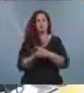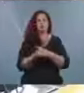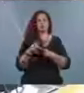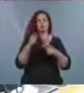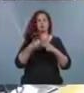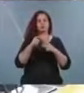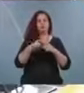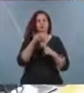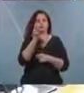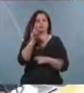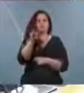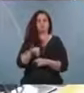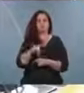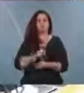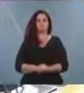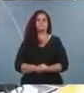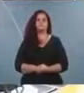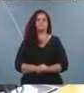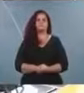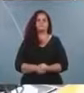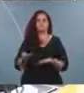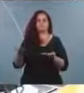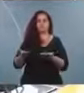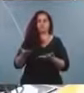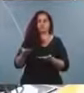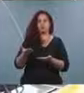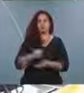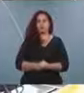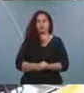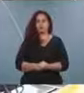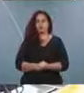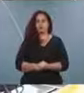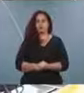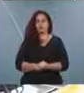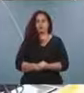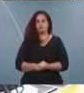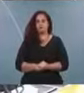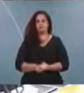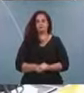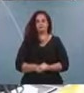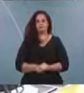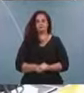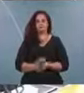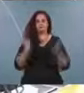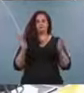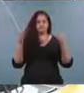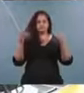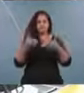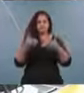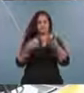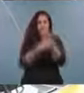do Rio Grande do Norte. Senhor presidente, hoje o nosso pronunciamento ele está dirigido à área da